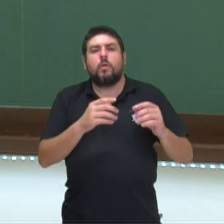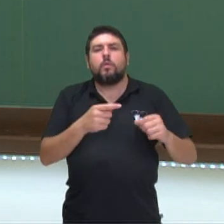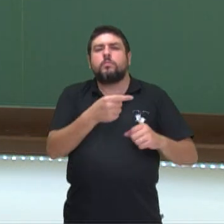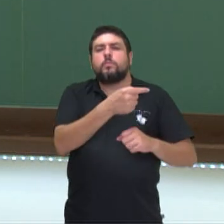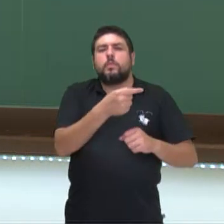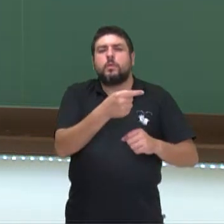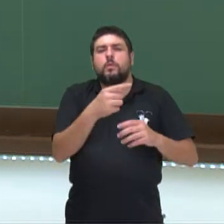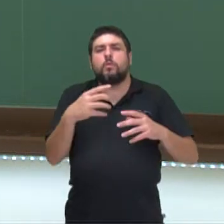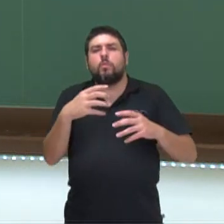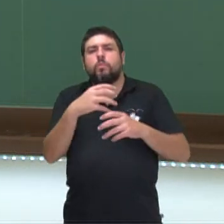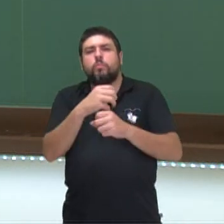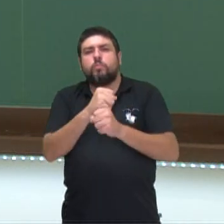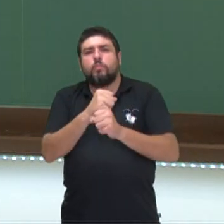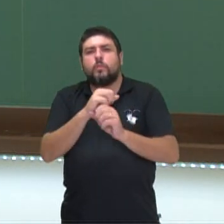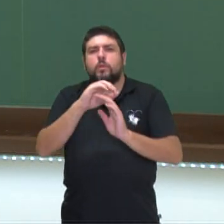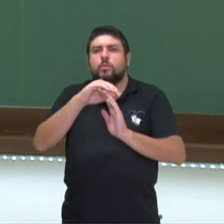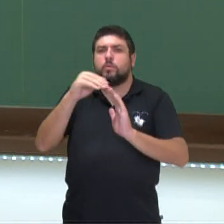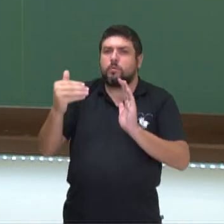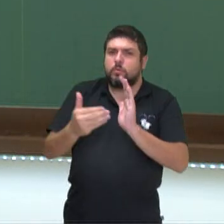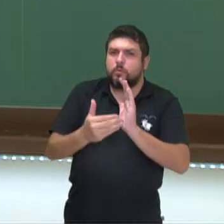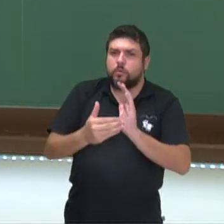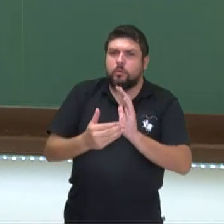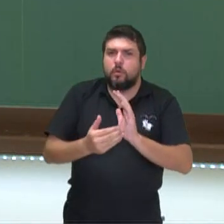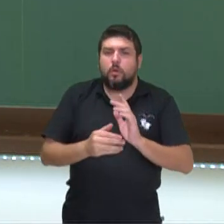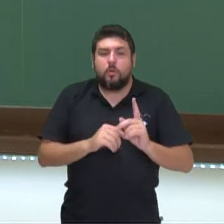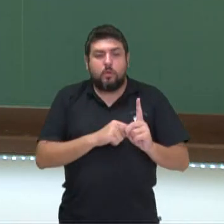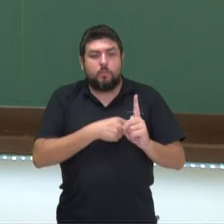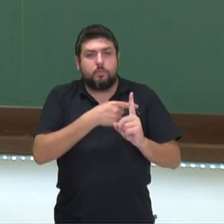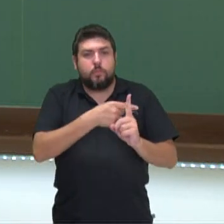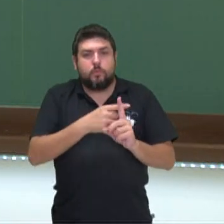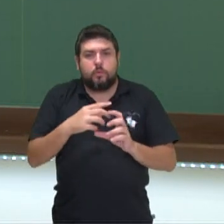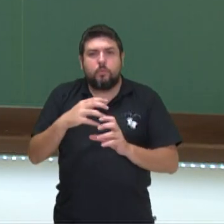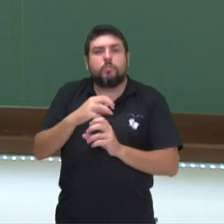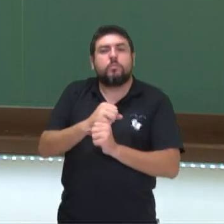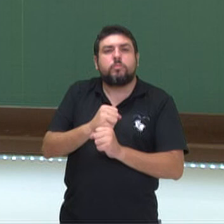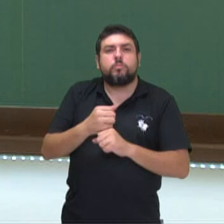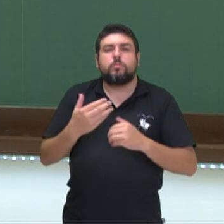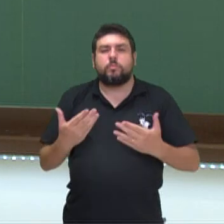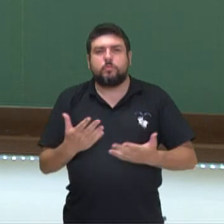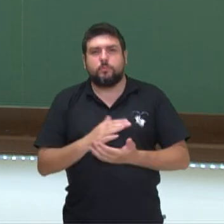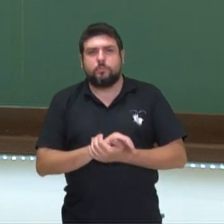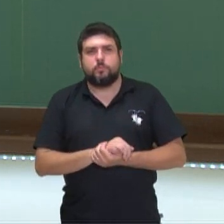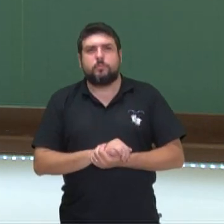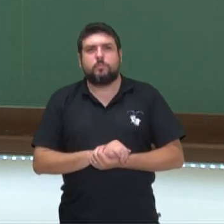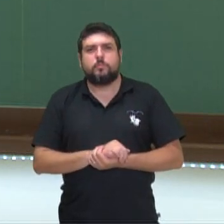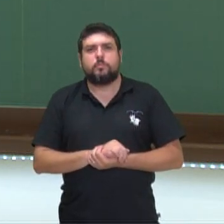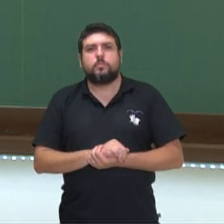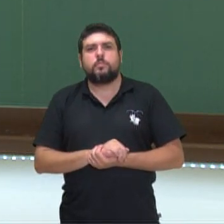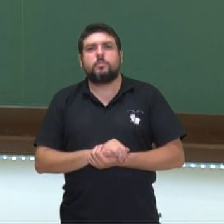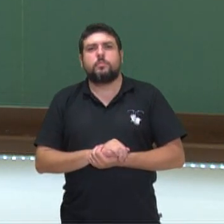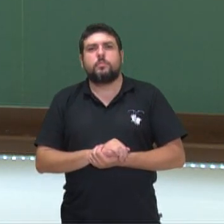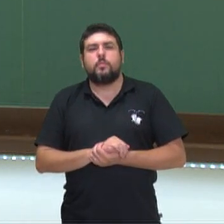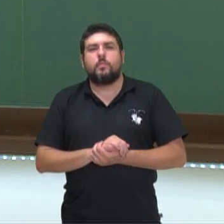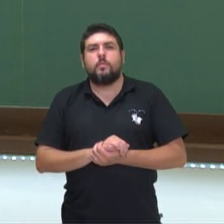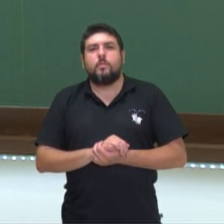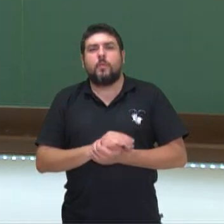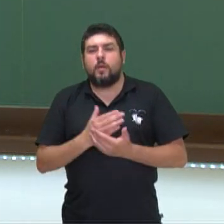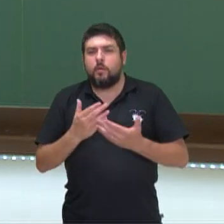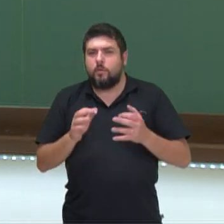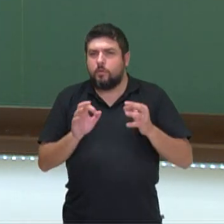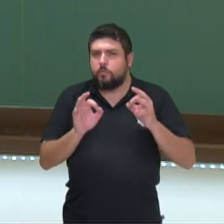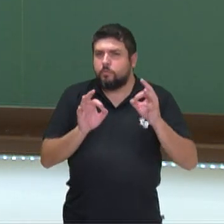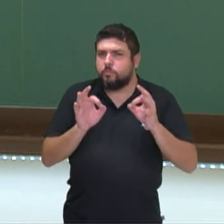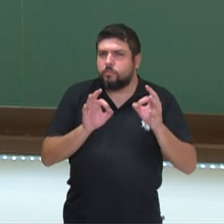de pontuação positiva que ele fez nesse jogo, ok? Então, vamos lá, ó. A professora fez a multiplicação